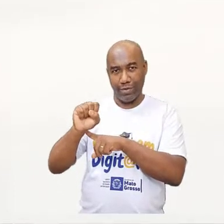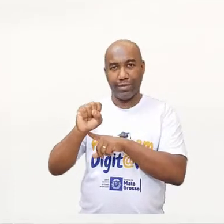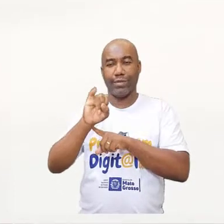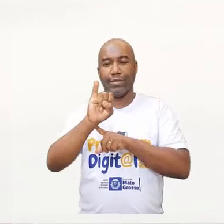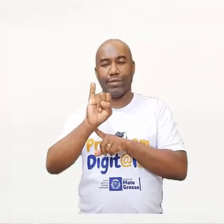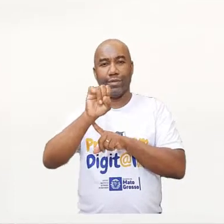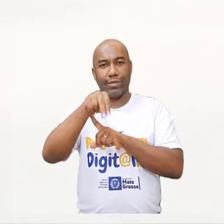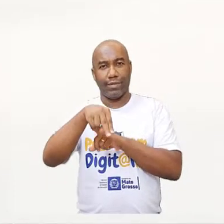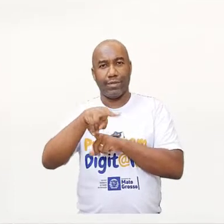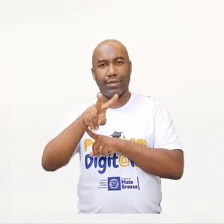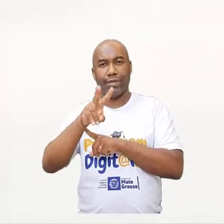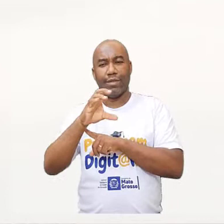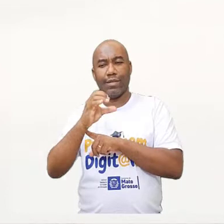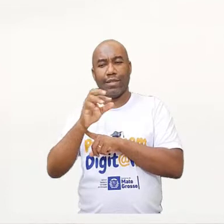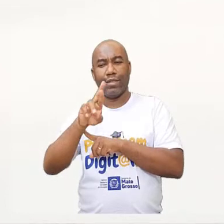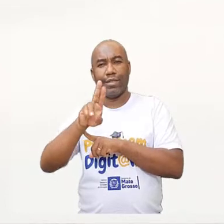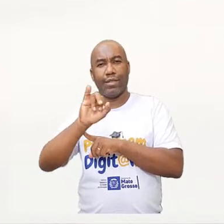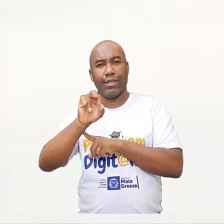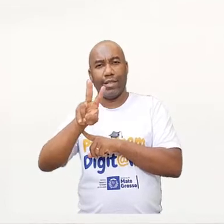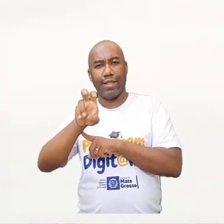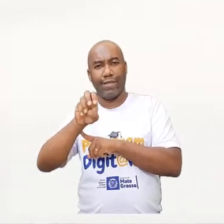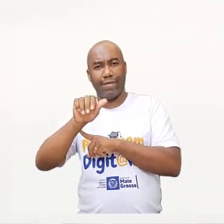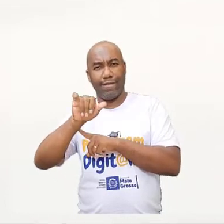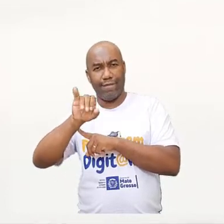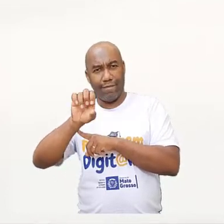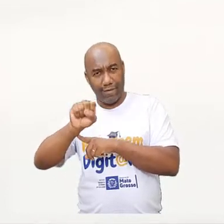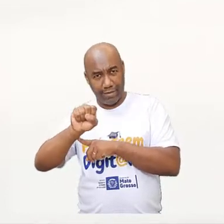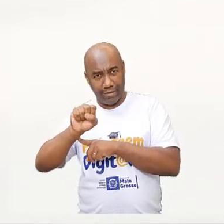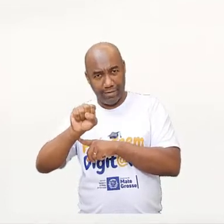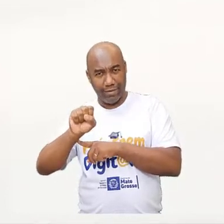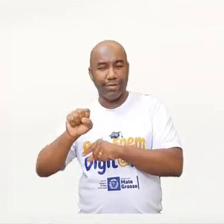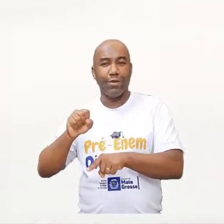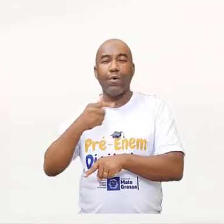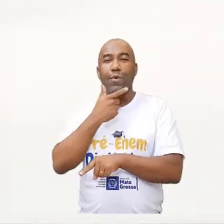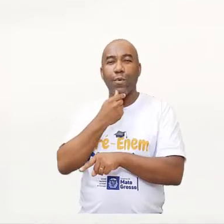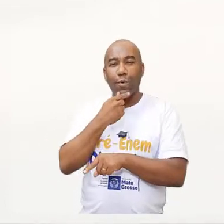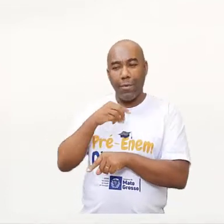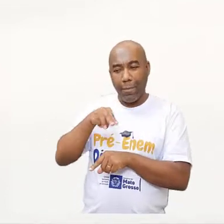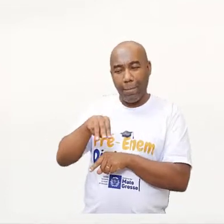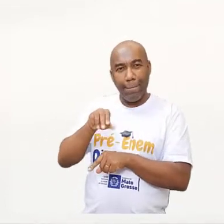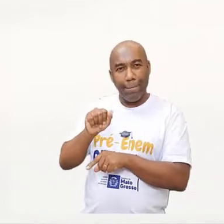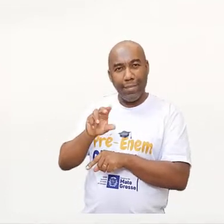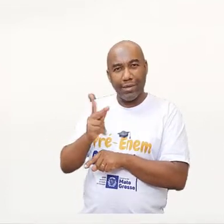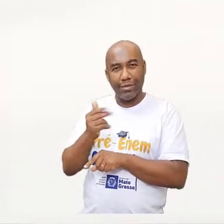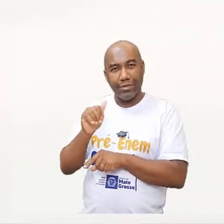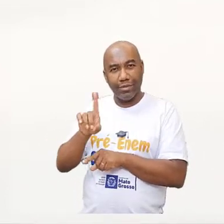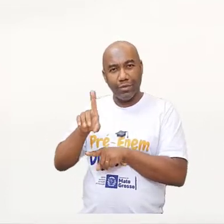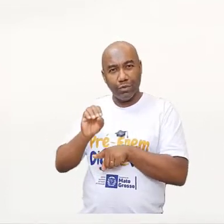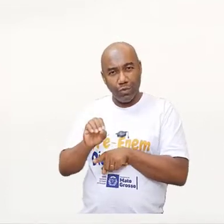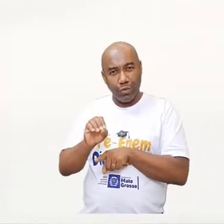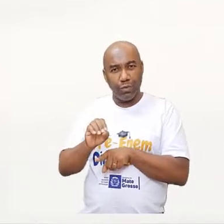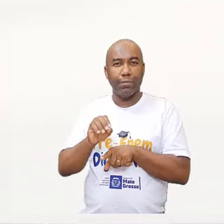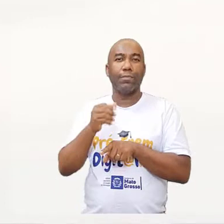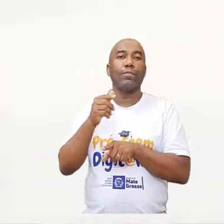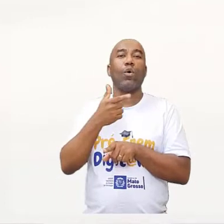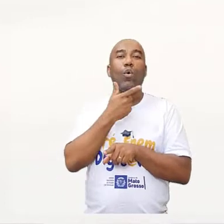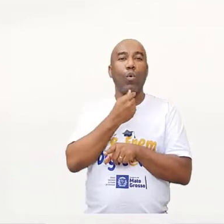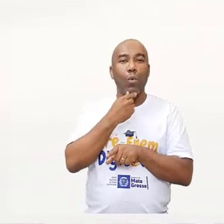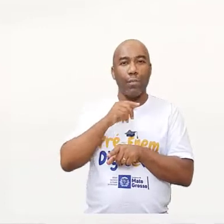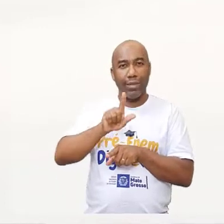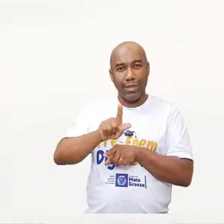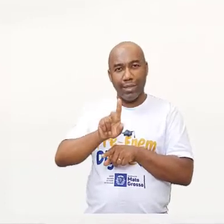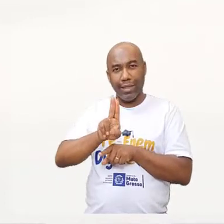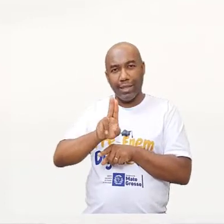e Guimarães são ícones da literatura brasileira, eu estou dizendo o nome de pessoas. Portanto, eu